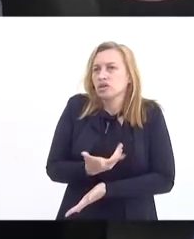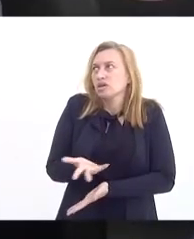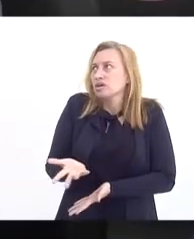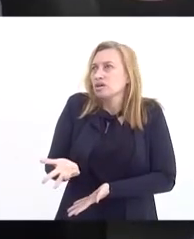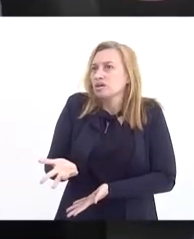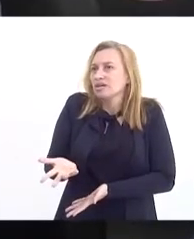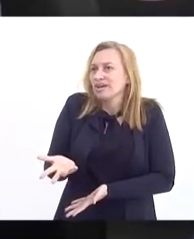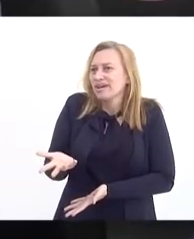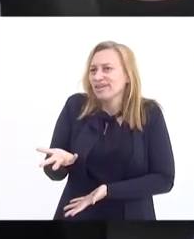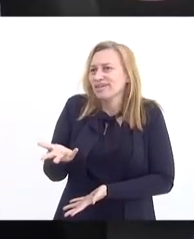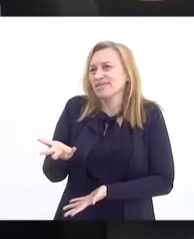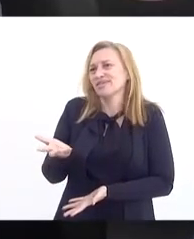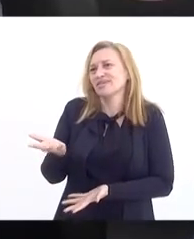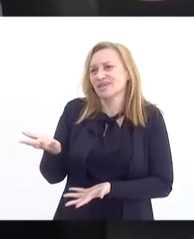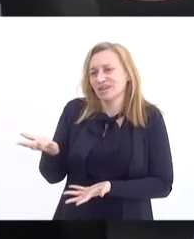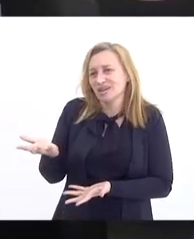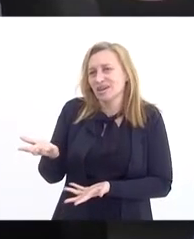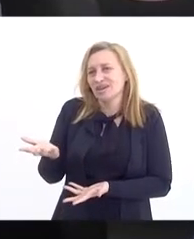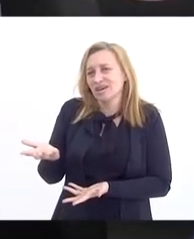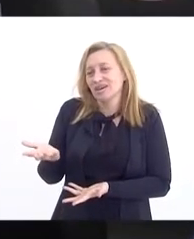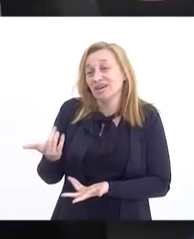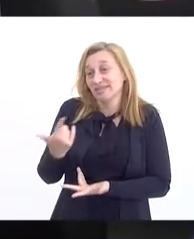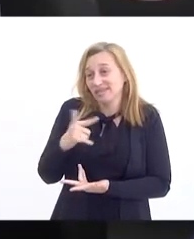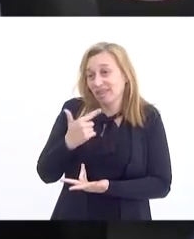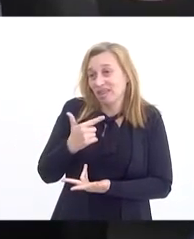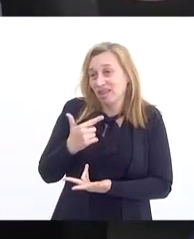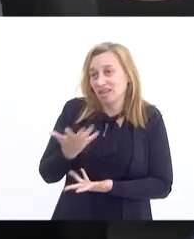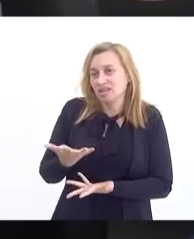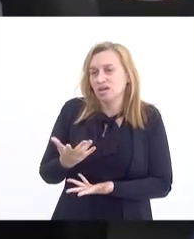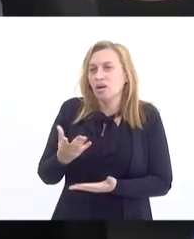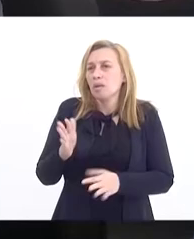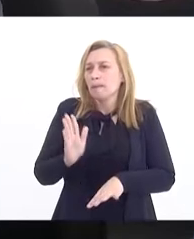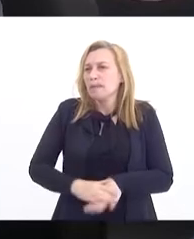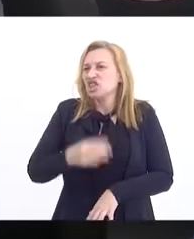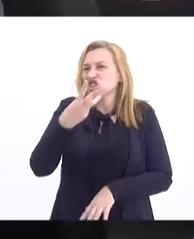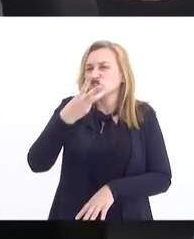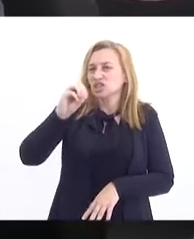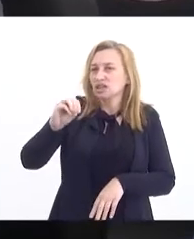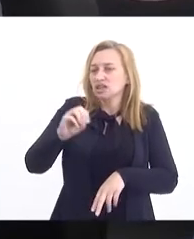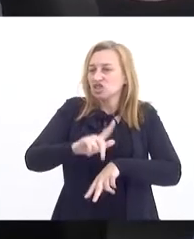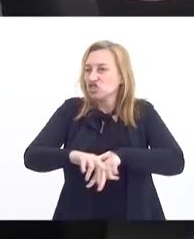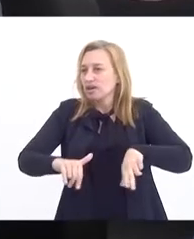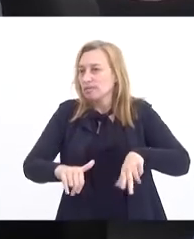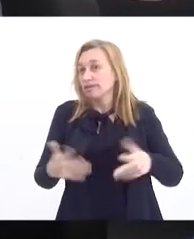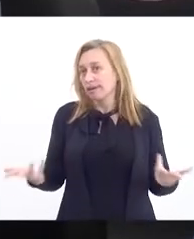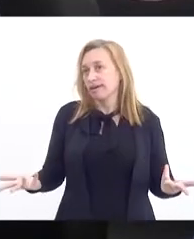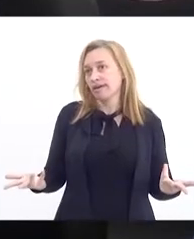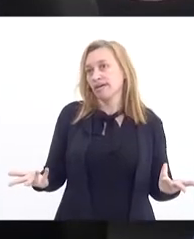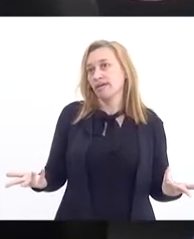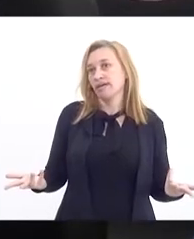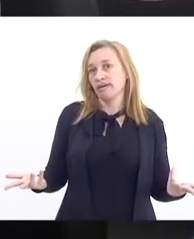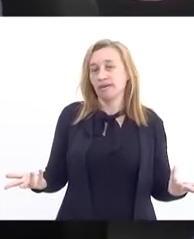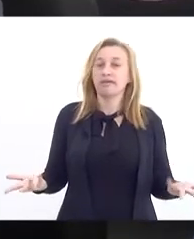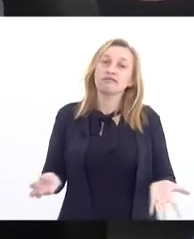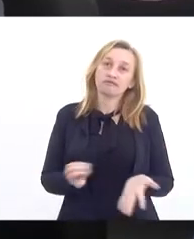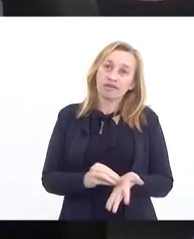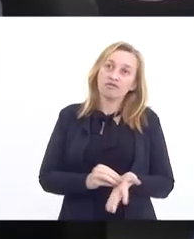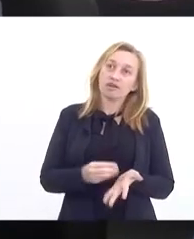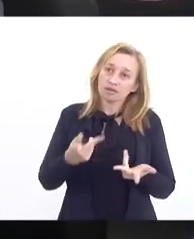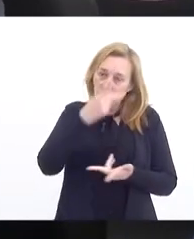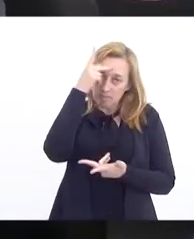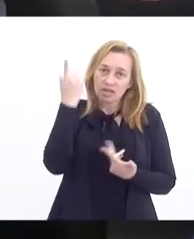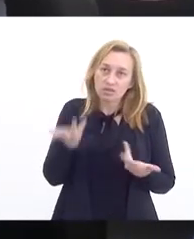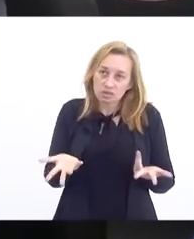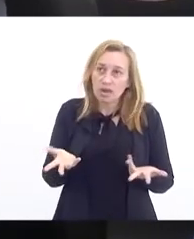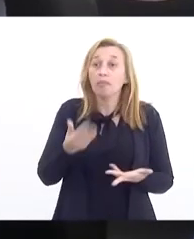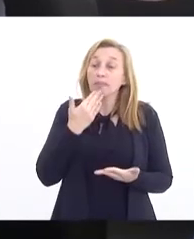é uma aberração, né? Segundo eles próprios, tem mais de 30 gêneros. Vai faltar dia do ano para ser alguma coisa. Presidente. Então, pedir para ir à